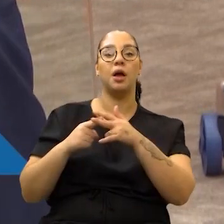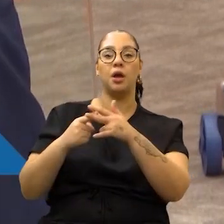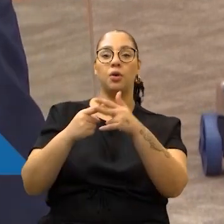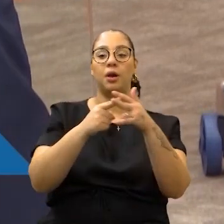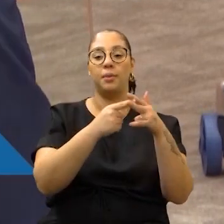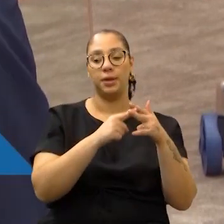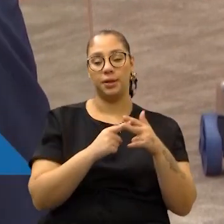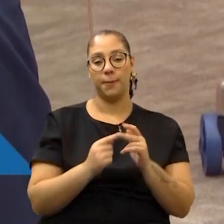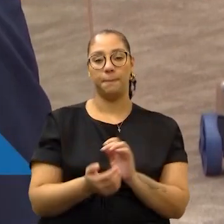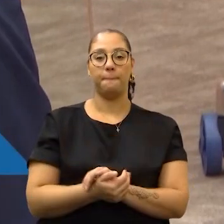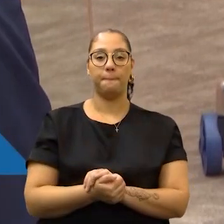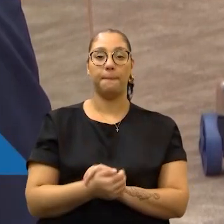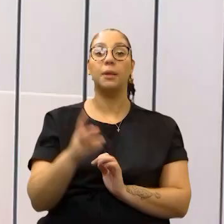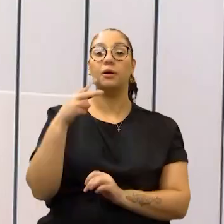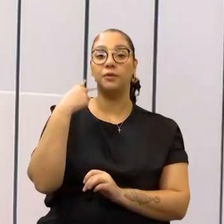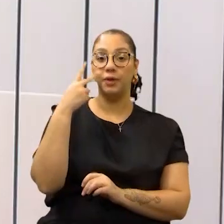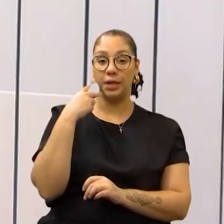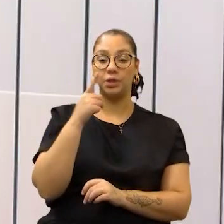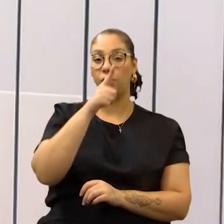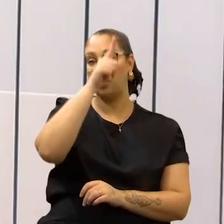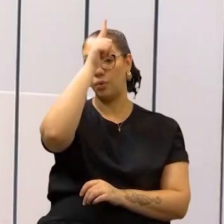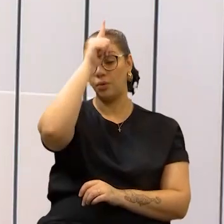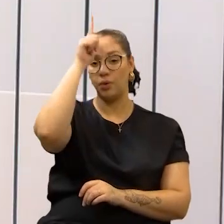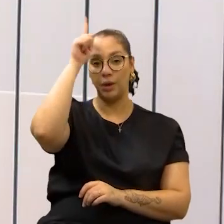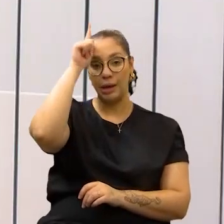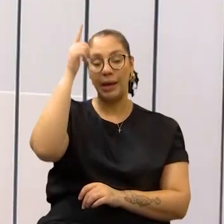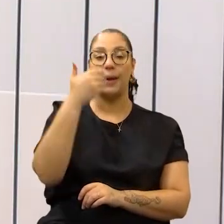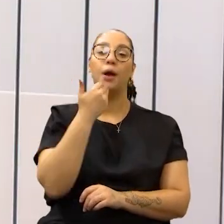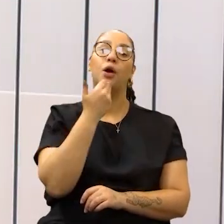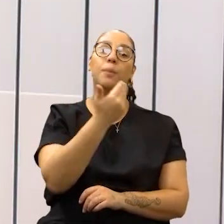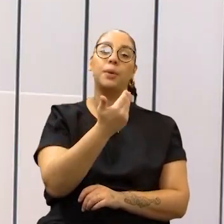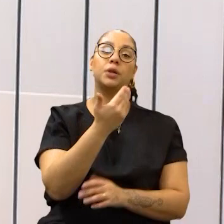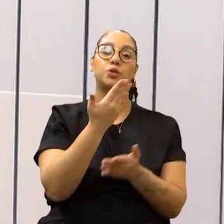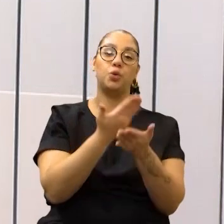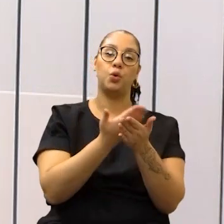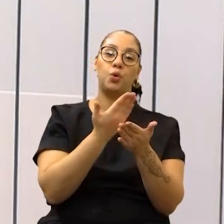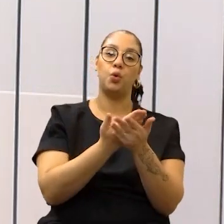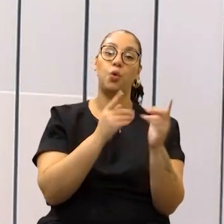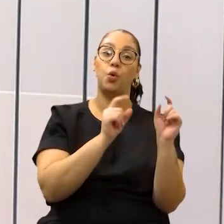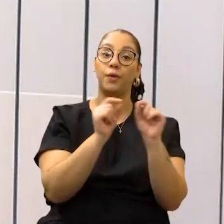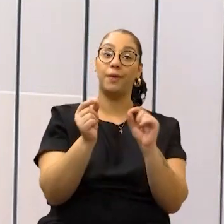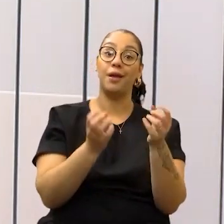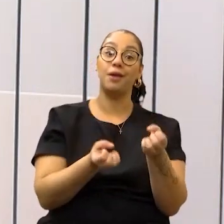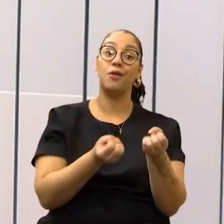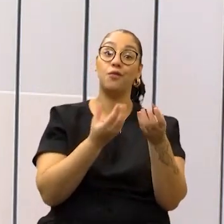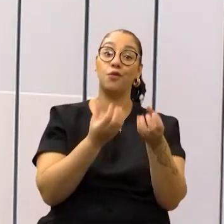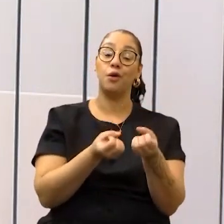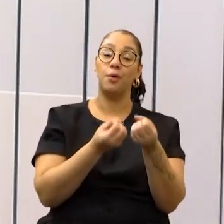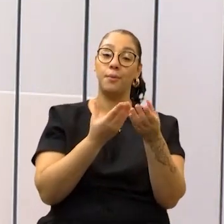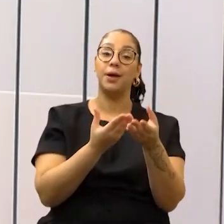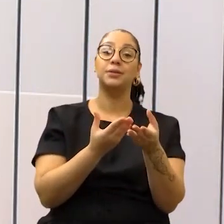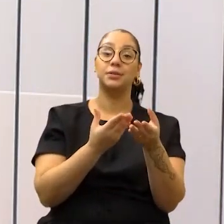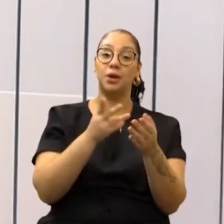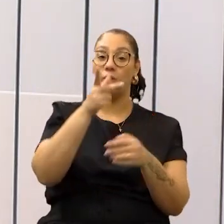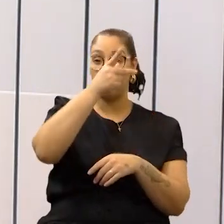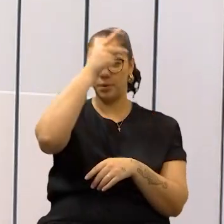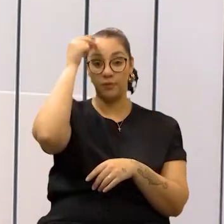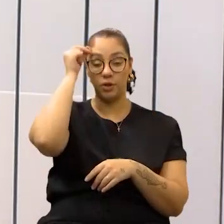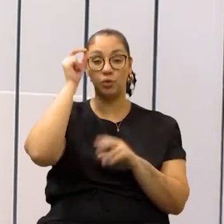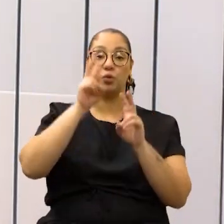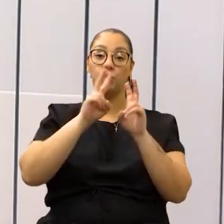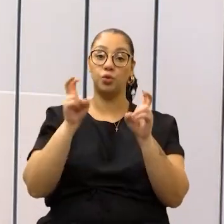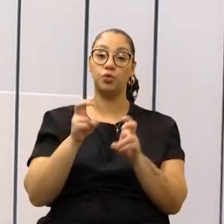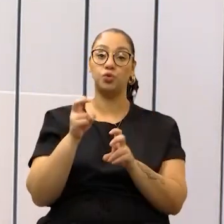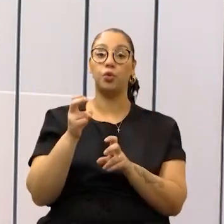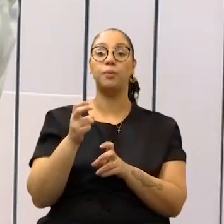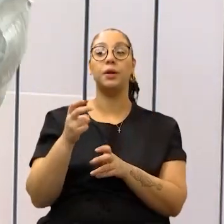oportunidade de fazer a regularização. O vereador Gustavo Peta protocolou um requerimento solicitando informações à